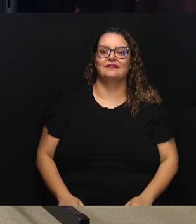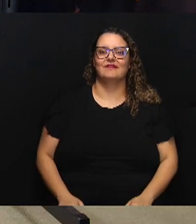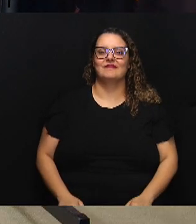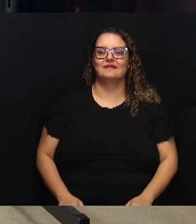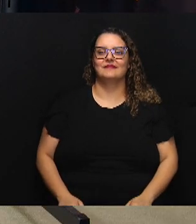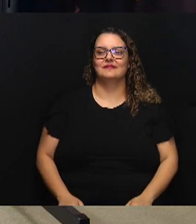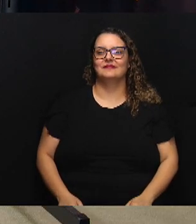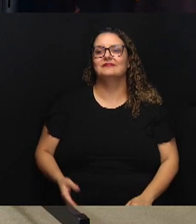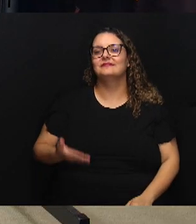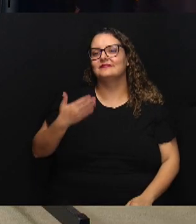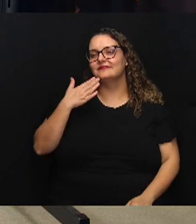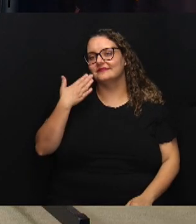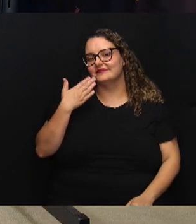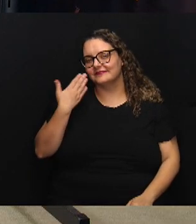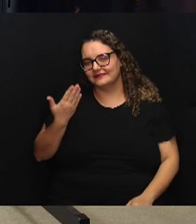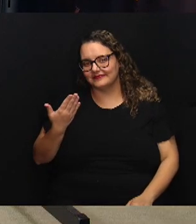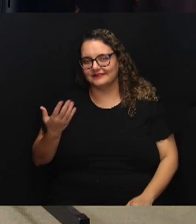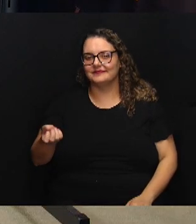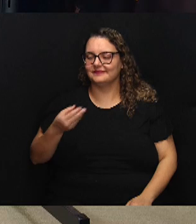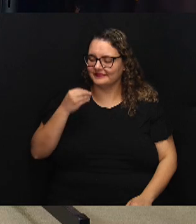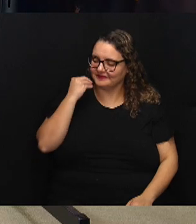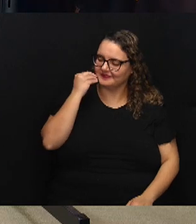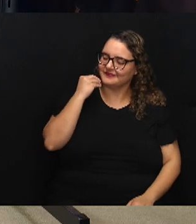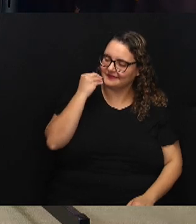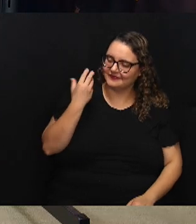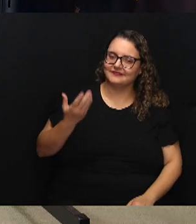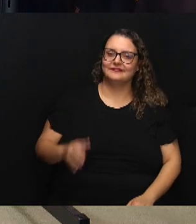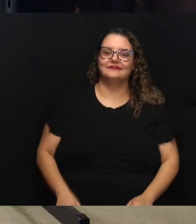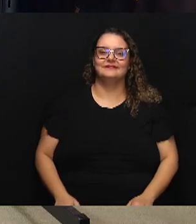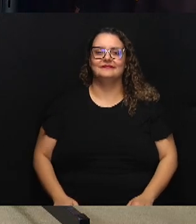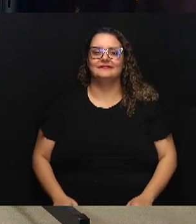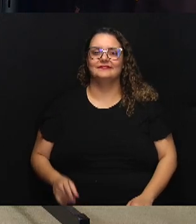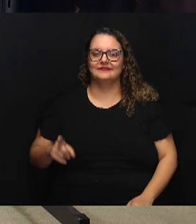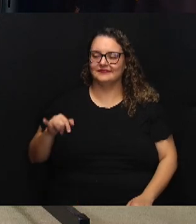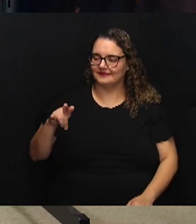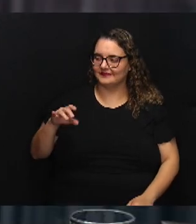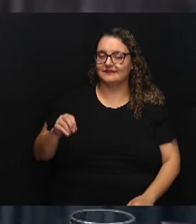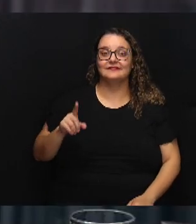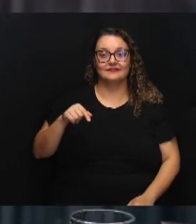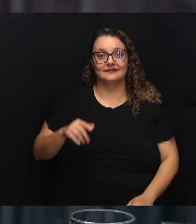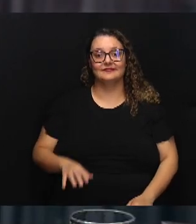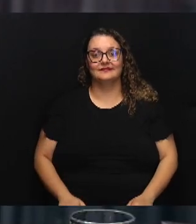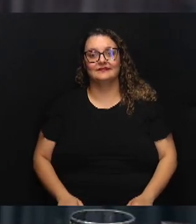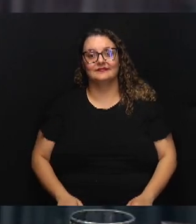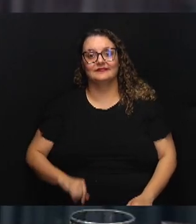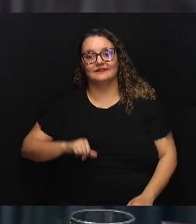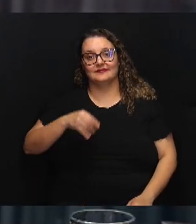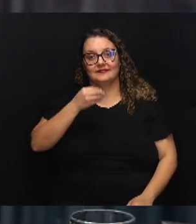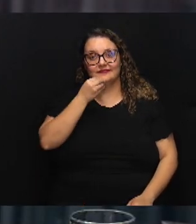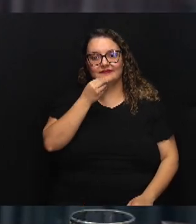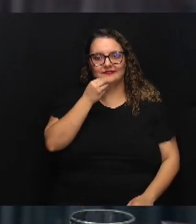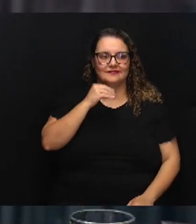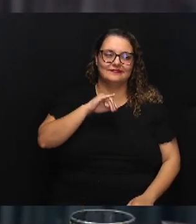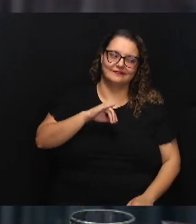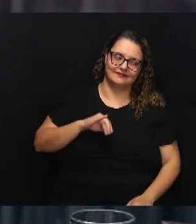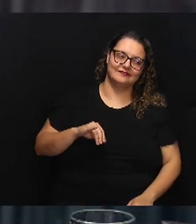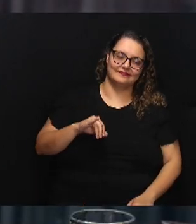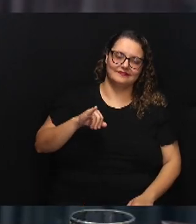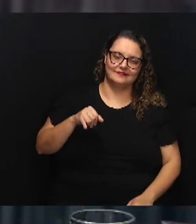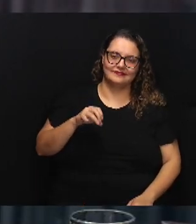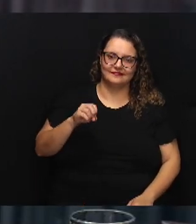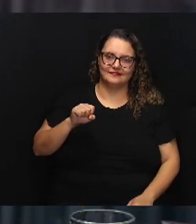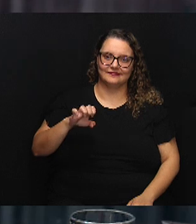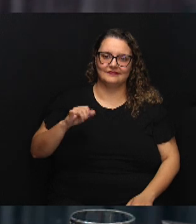favorecendo e facilitando essas novas experiências, né, Diego? Eu ia pegar o gap da Josi, porque realmente, quando a